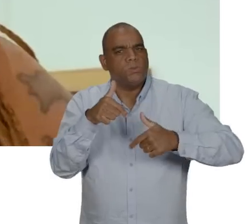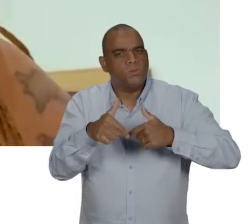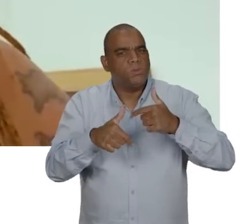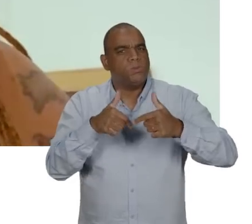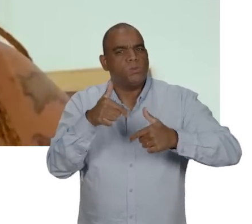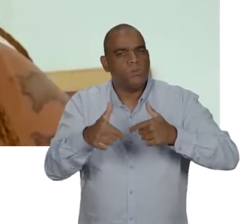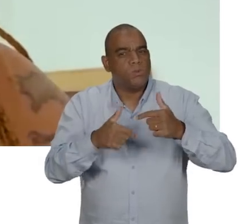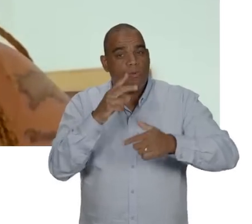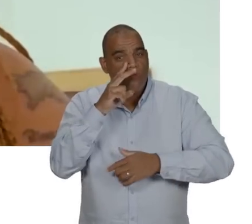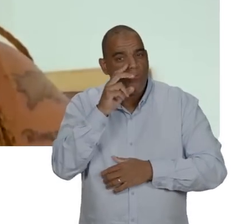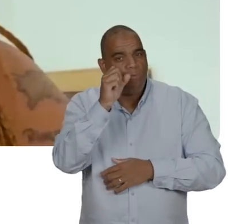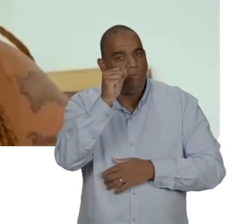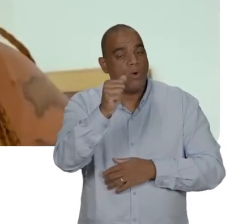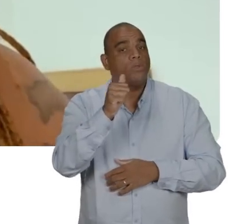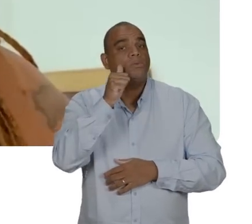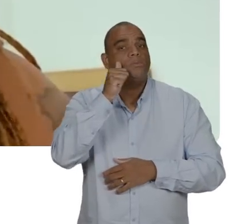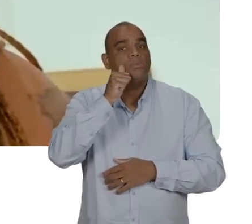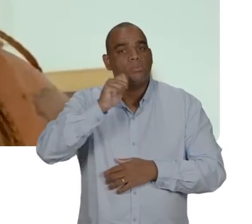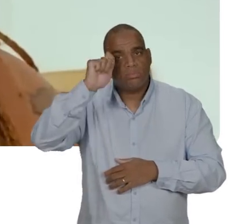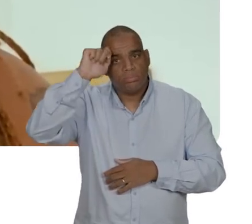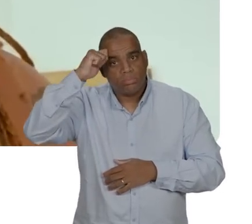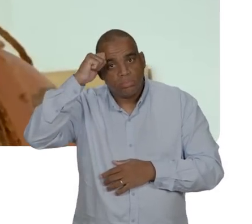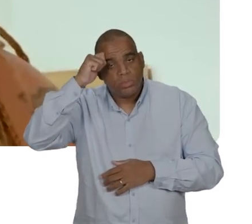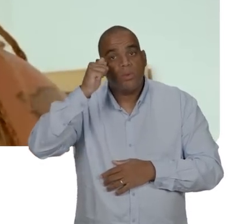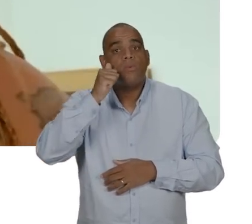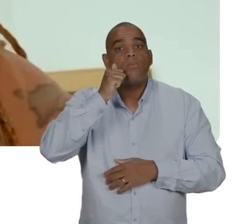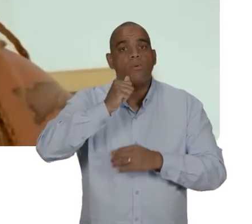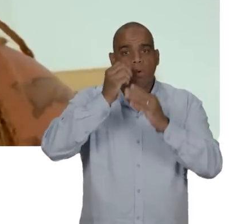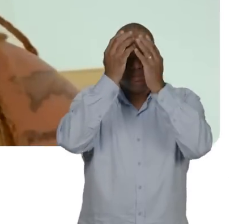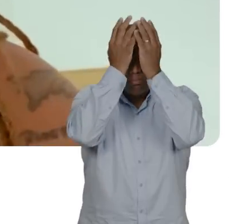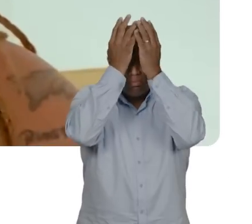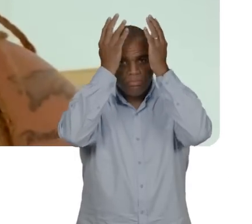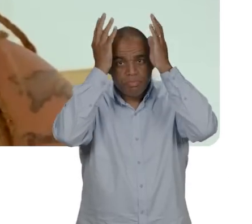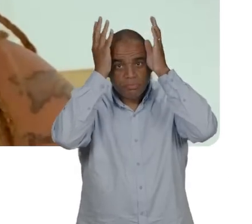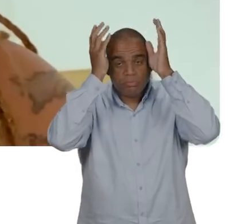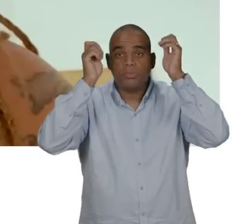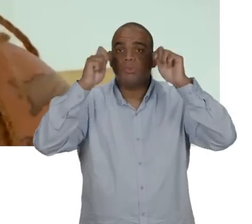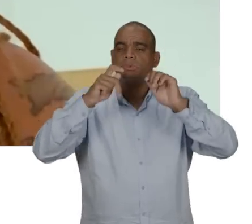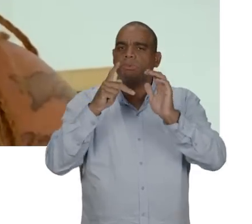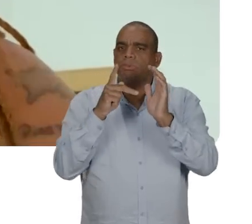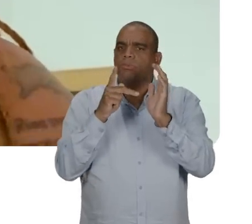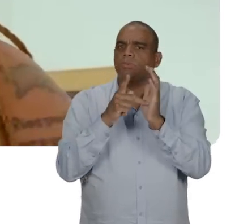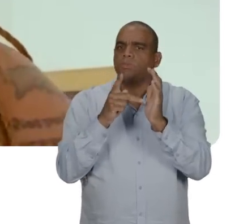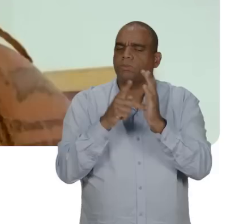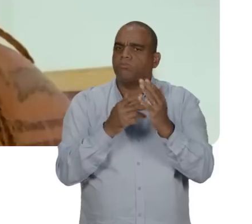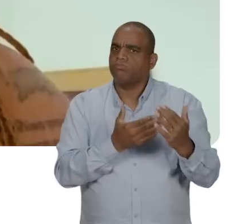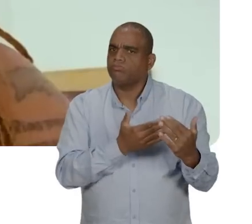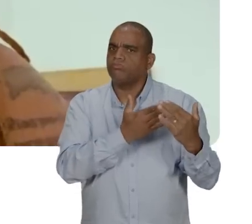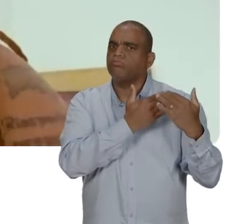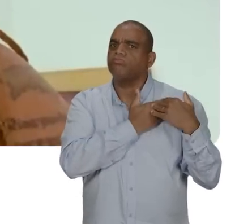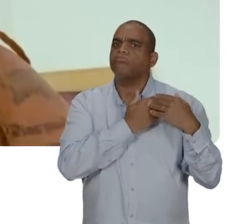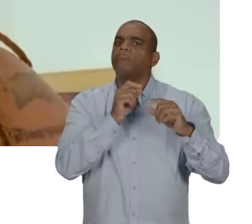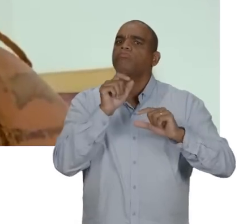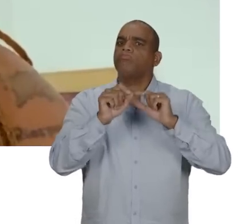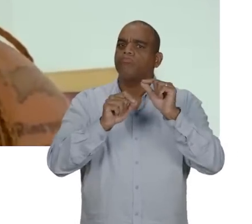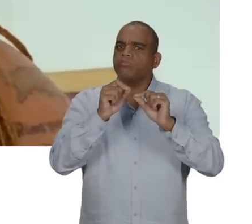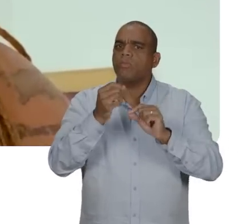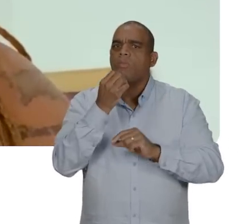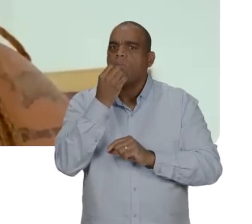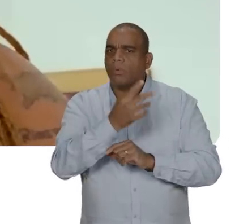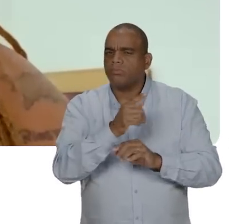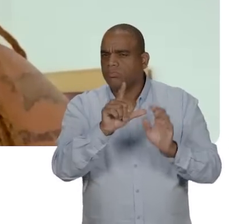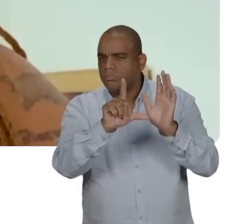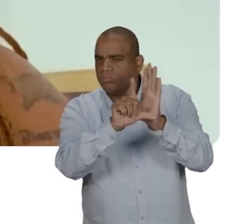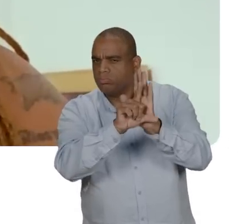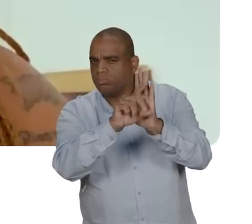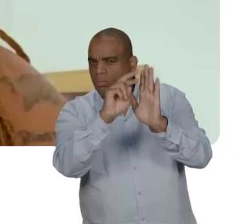trabalho especialmente para fortalecer candidaturas de mulheres negras e indígenas, porque a gente acredita que essas mulheres têm um compromisso diferenciado com